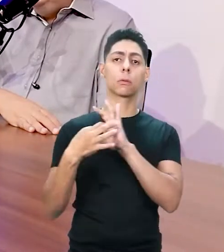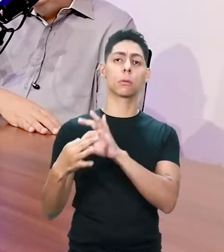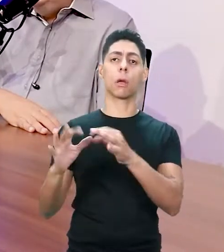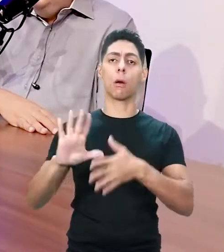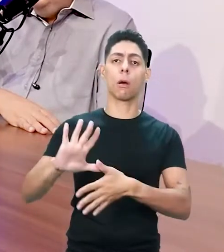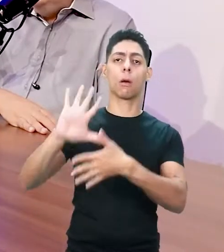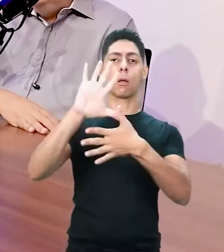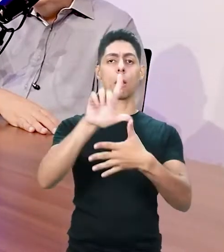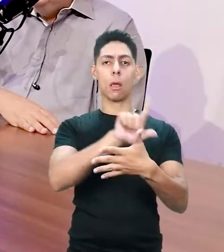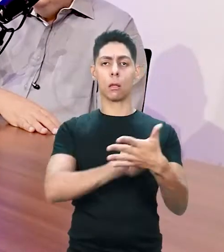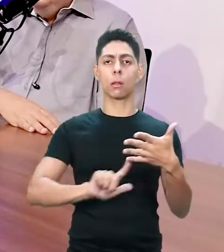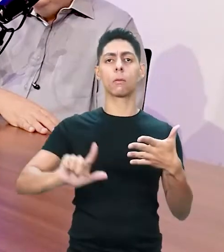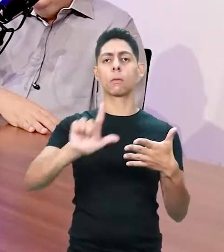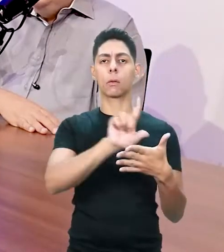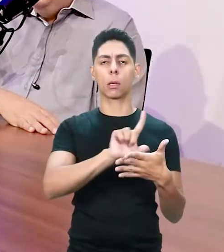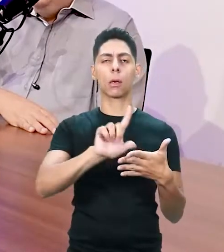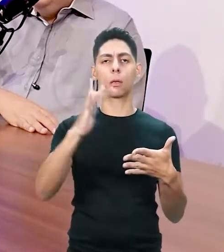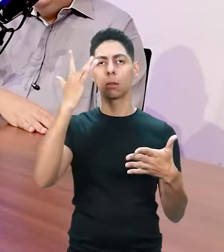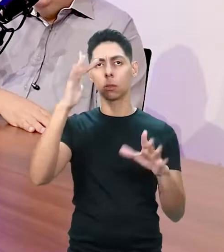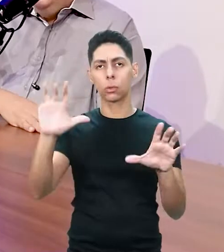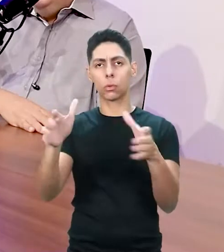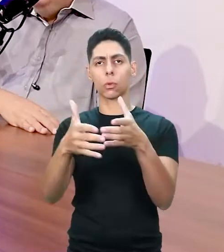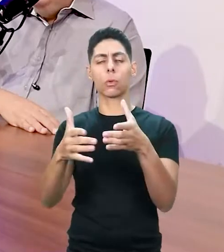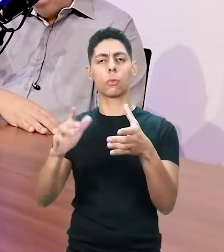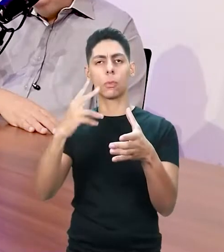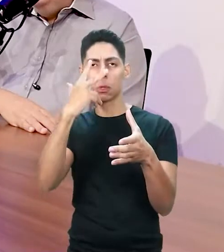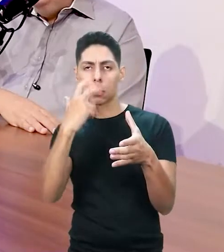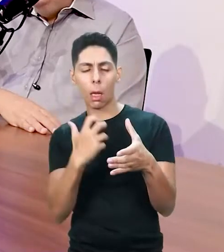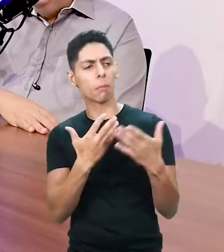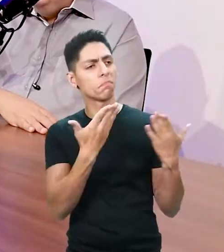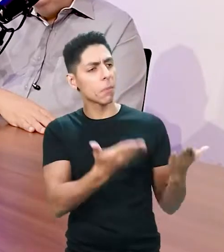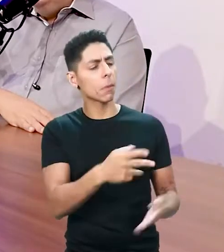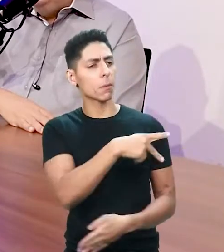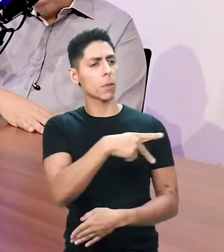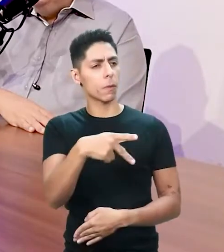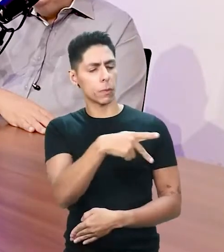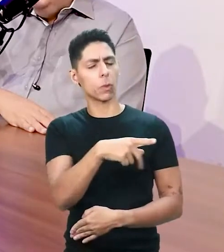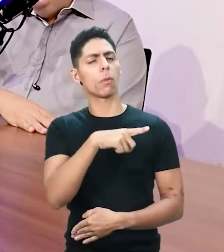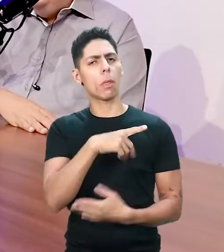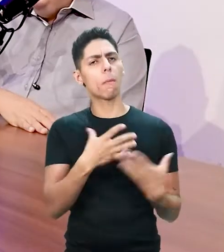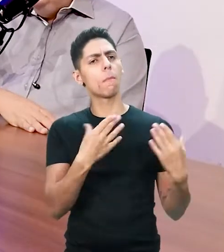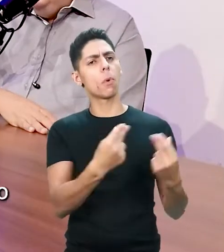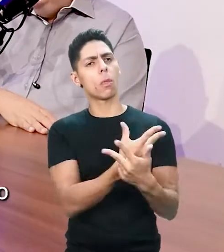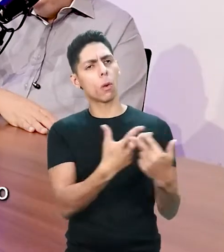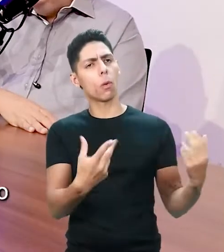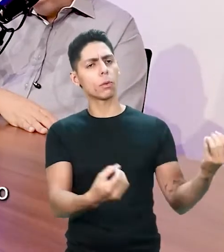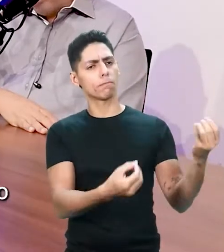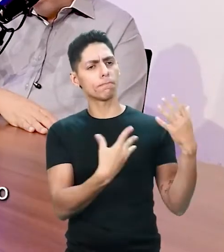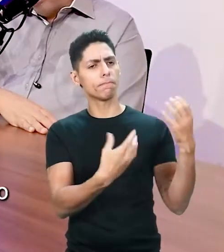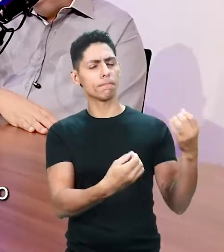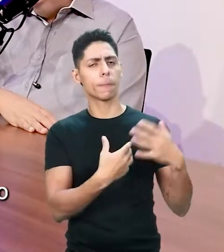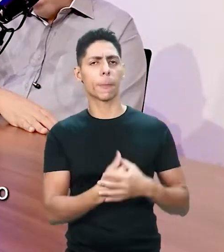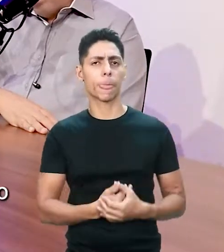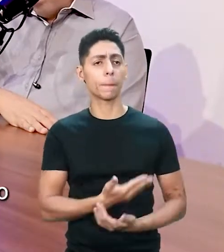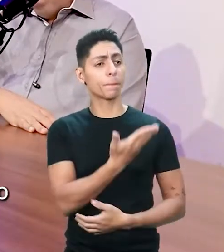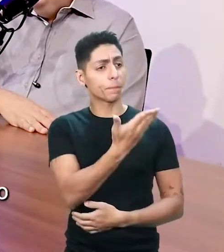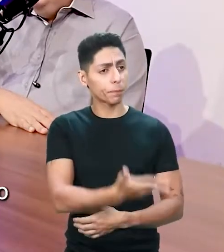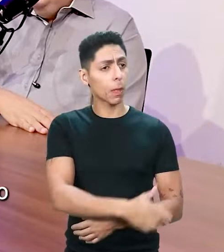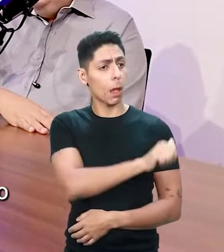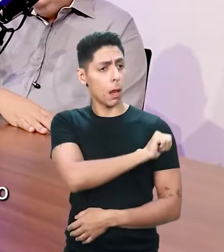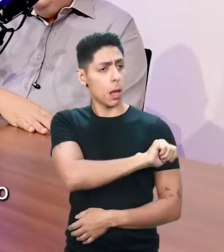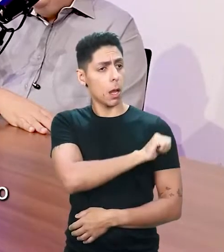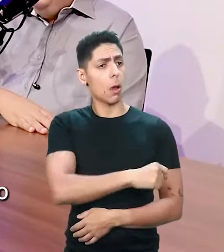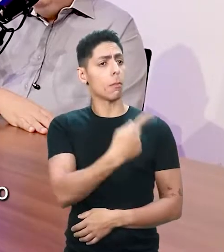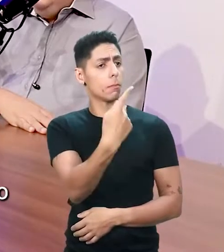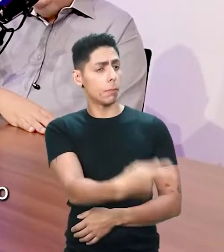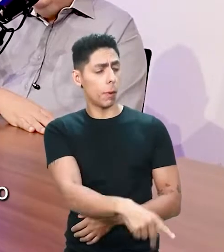Latino-Americana de Cegos. Então, o professor vai ter muito o que nos contar. Carioca do Rio de Janeiro,